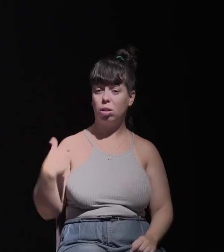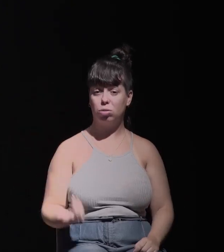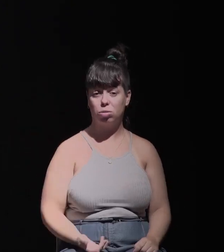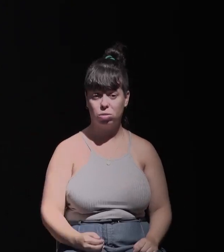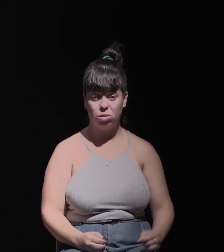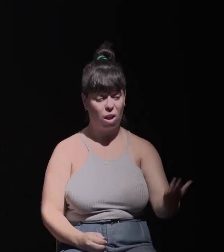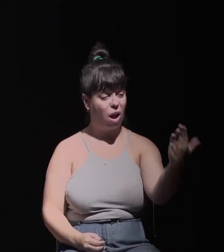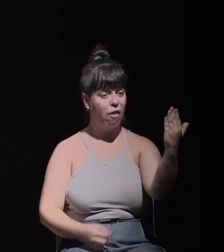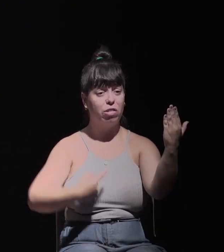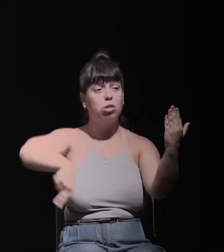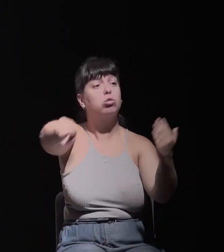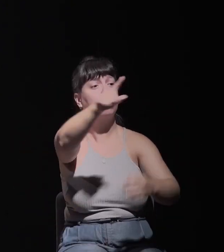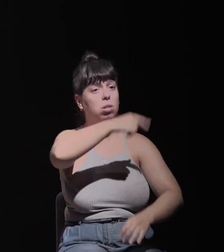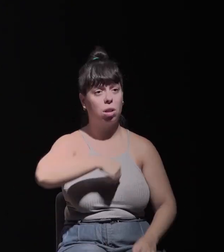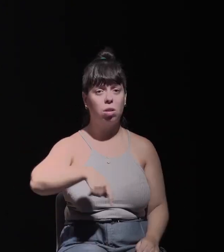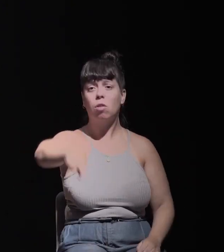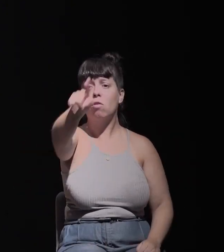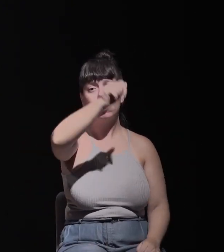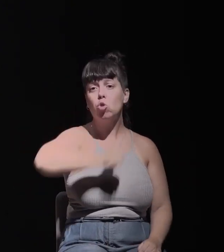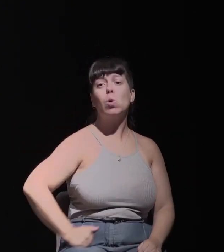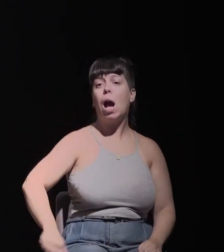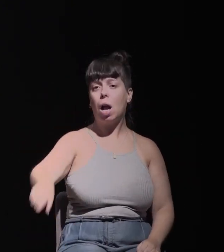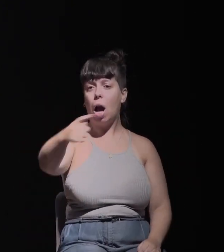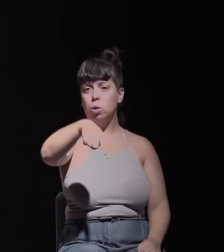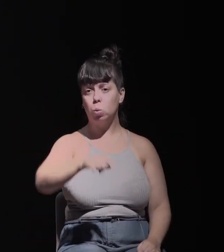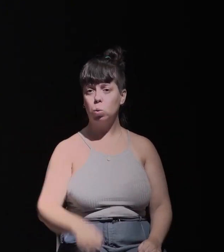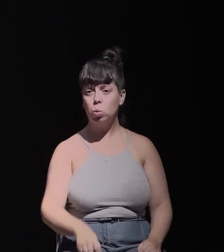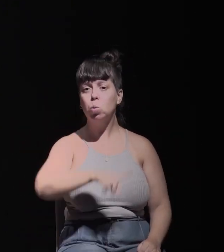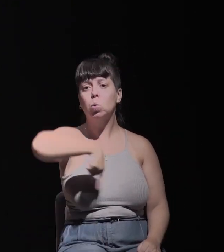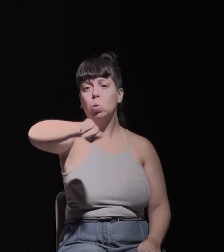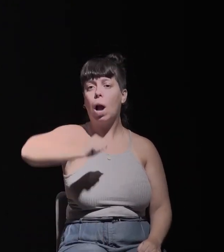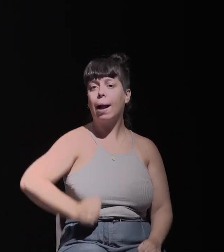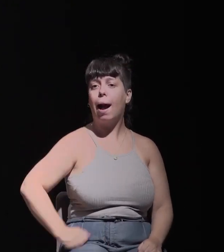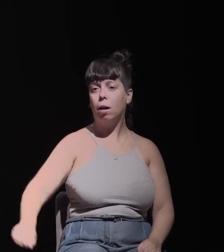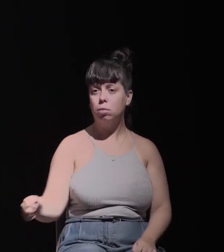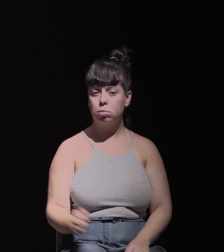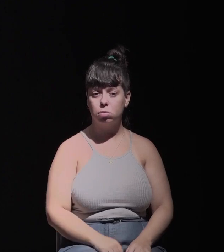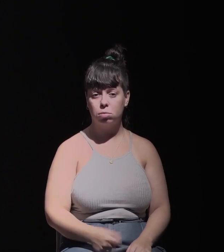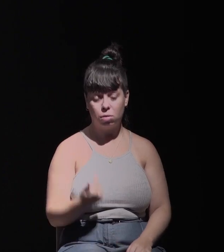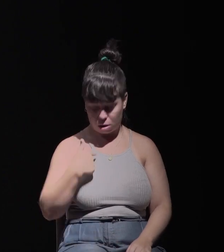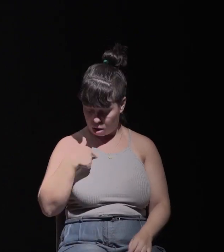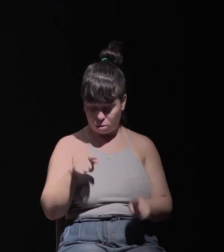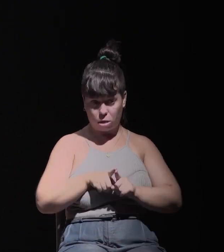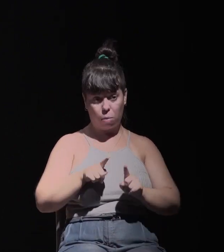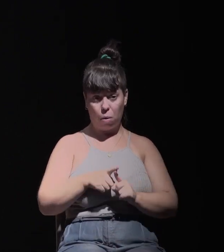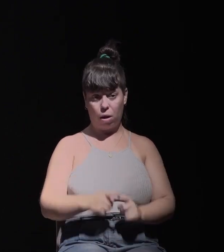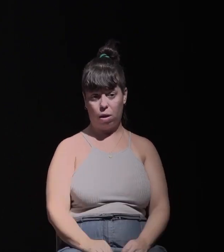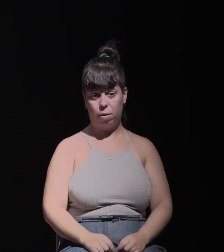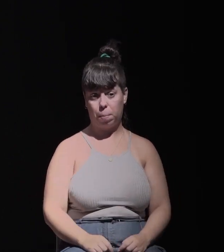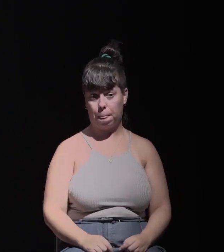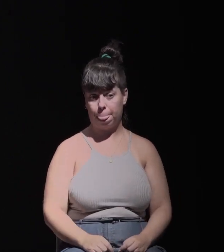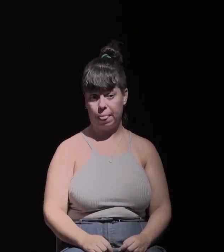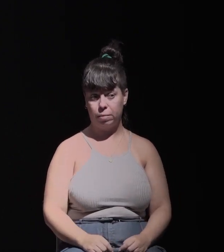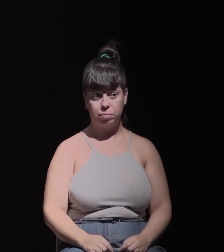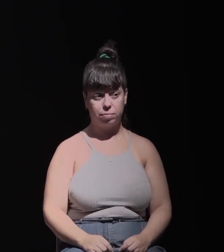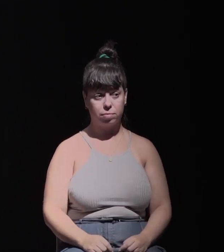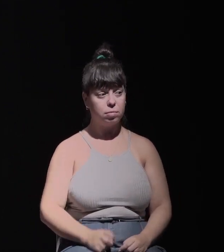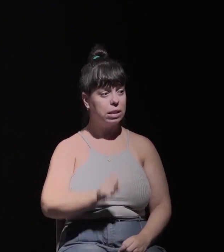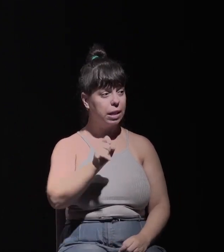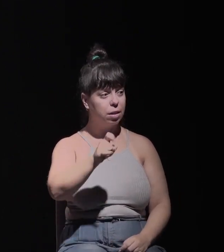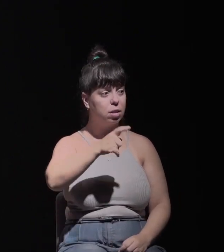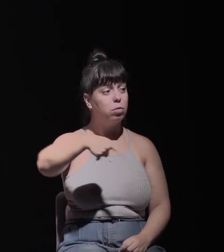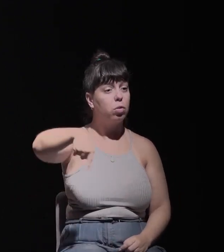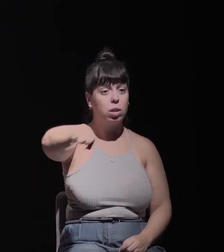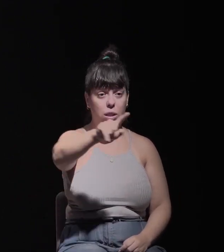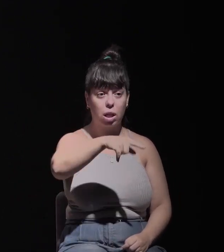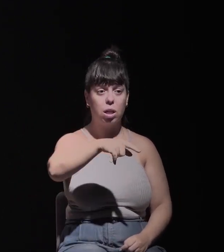É reflexo de vocês. Vocês estão tudo cagada. Vocês estão tudo cagado. Assim como eu também. E se vocês não promoverem